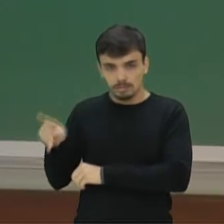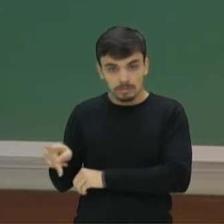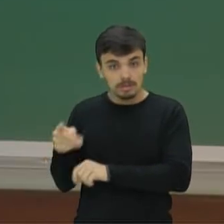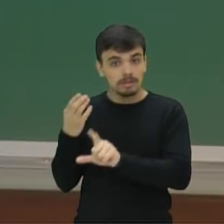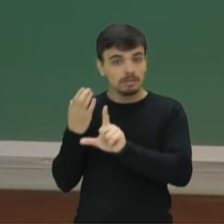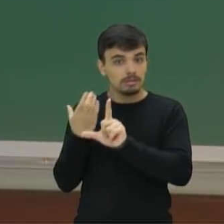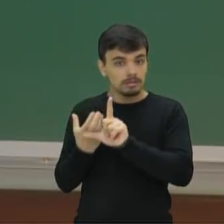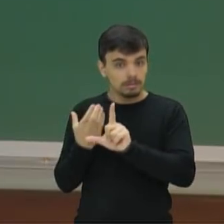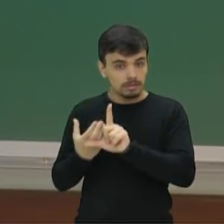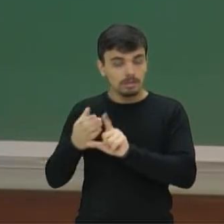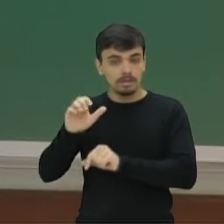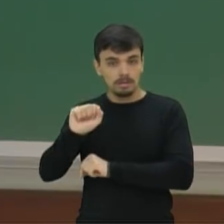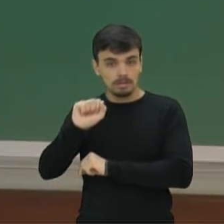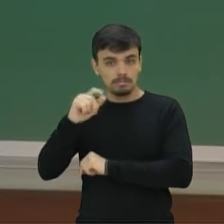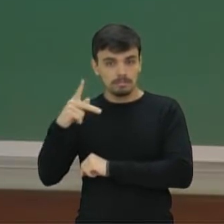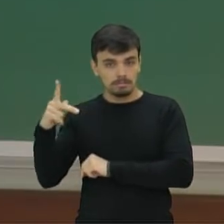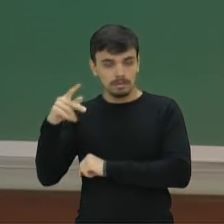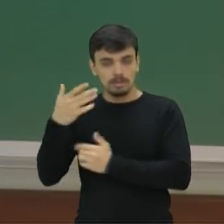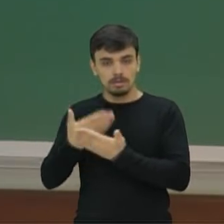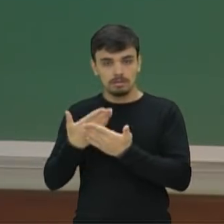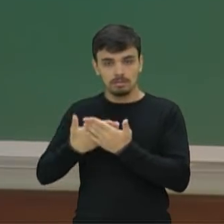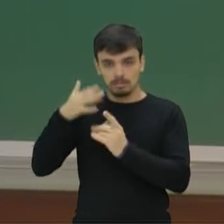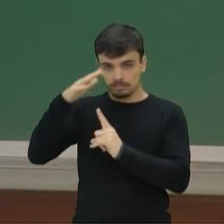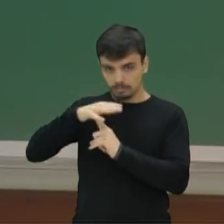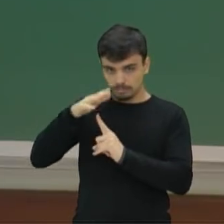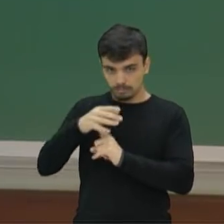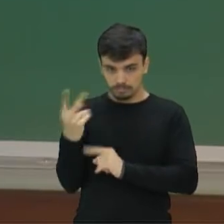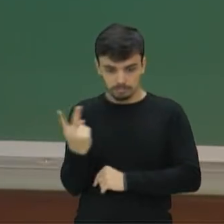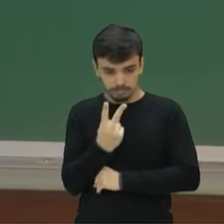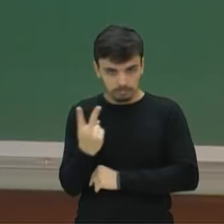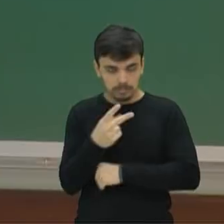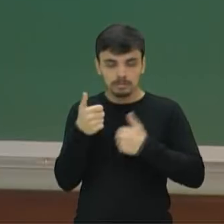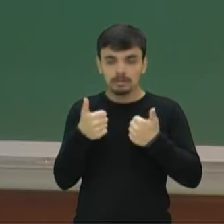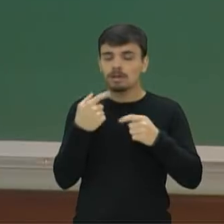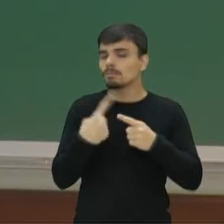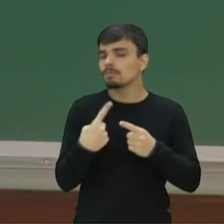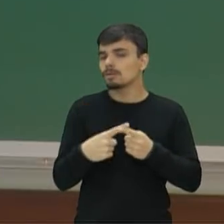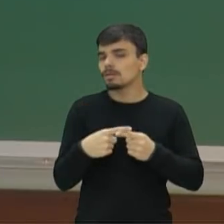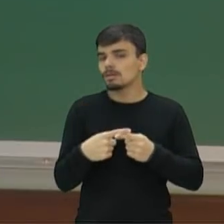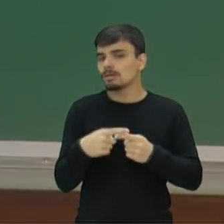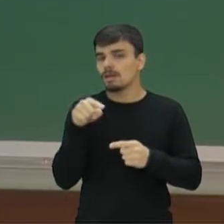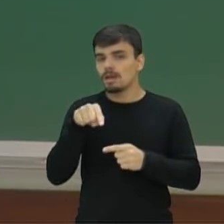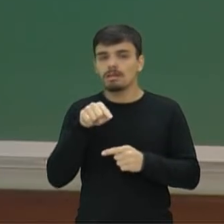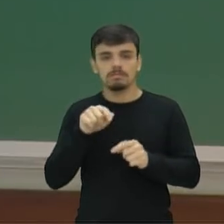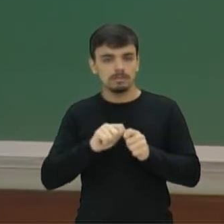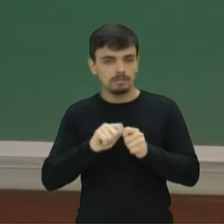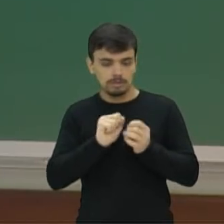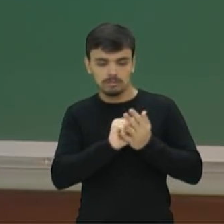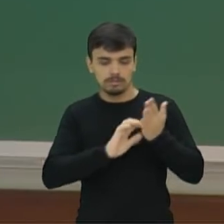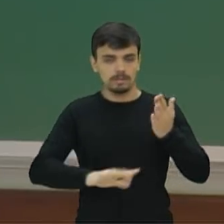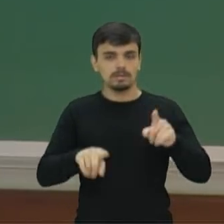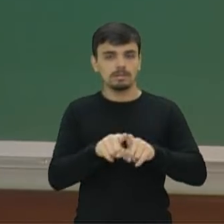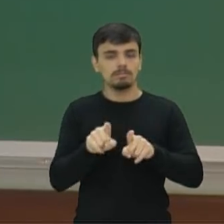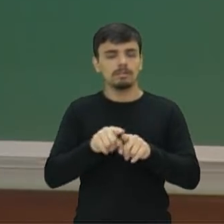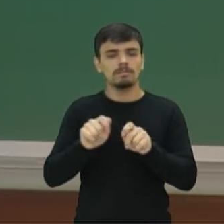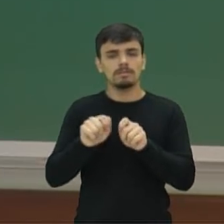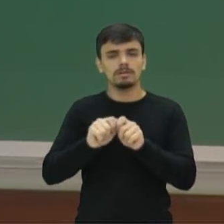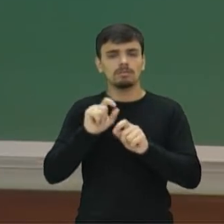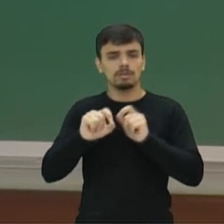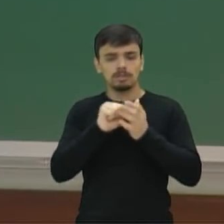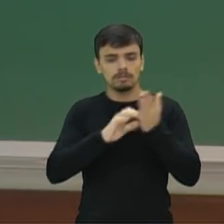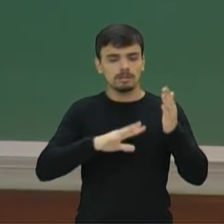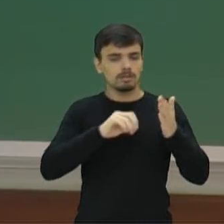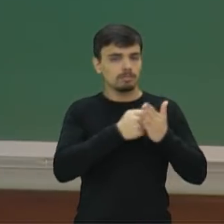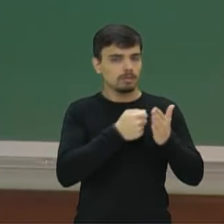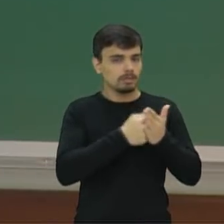pelo aplicativo Aula Paraná acessando o Google Classroom. Por quê? É ali que você realiza as atividades, realiza a atividade